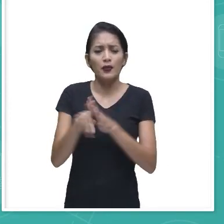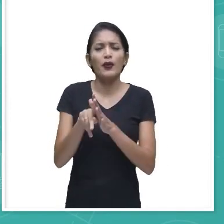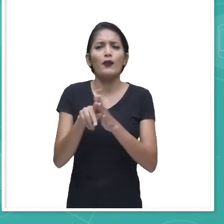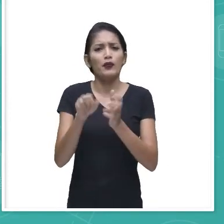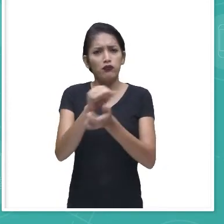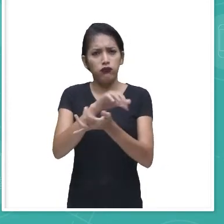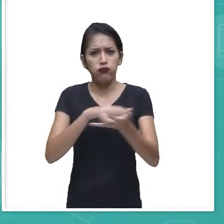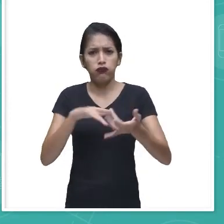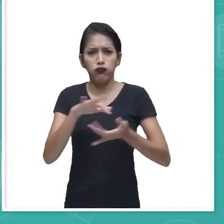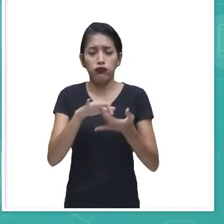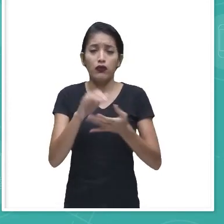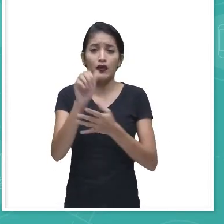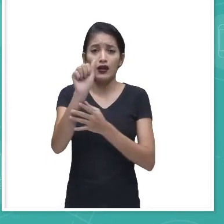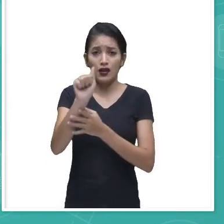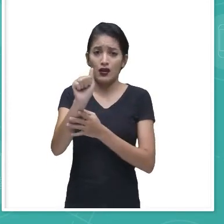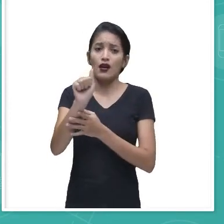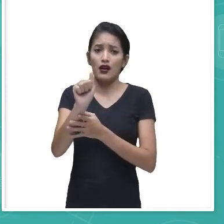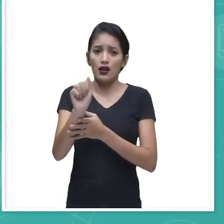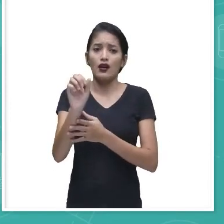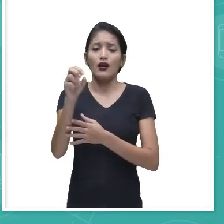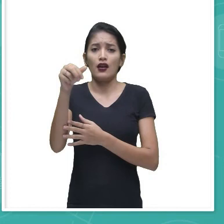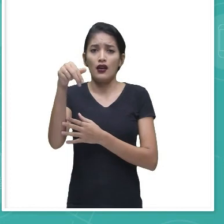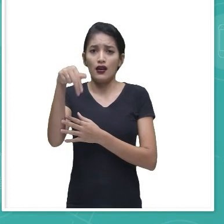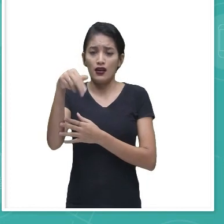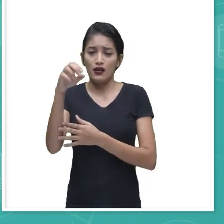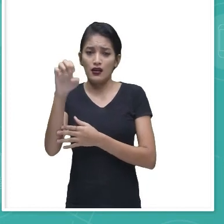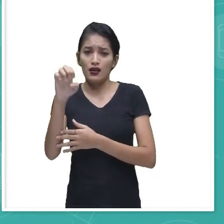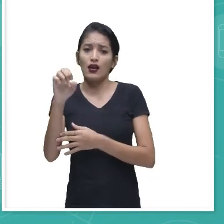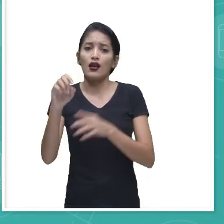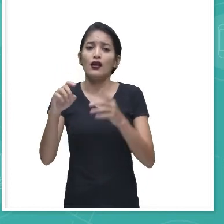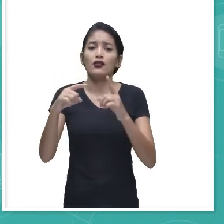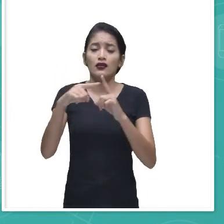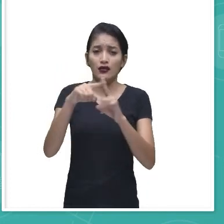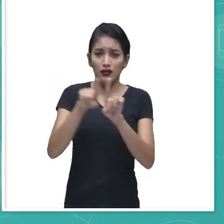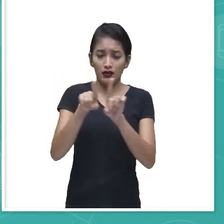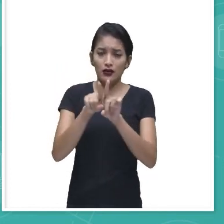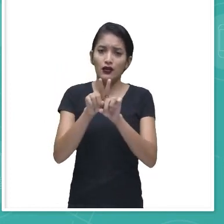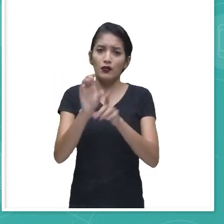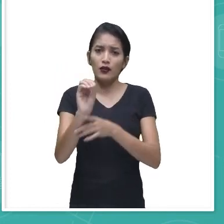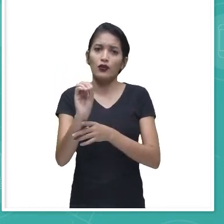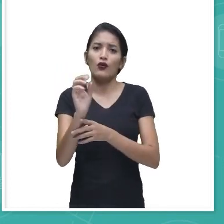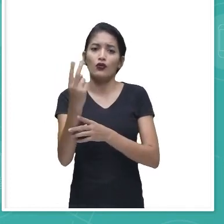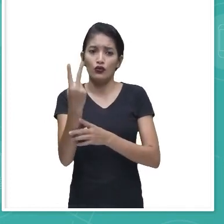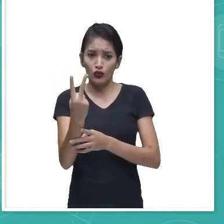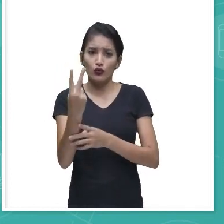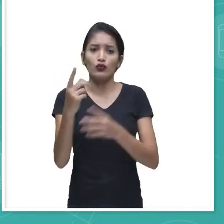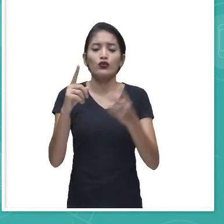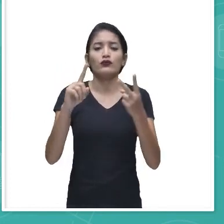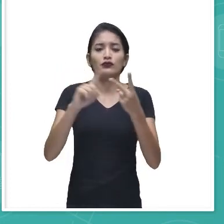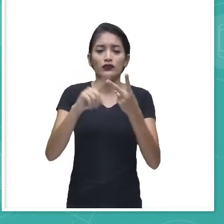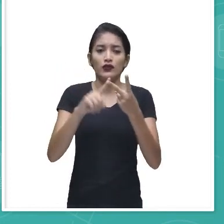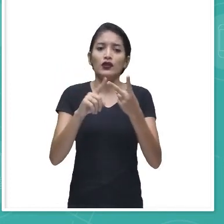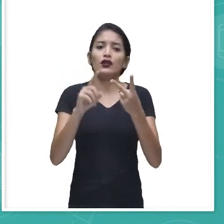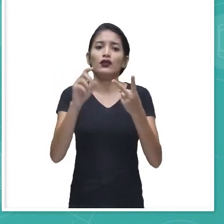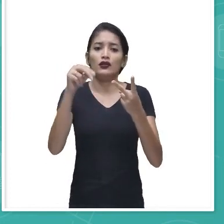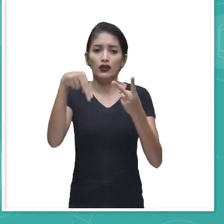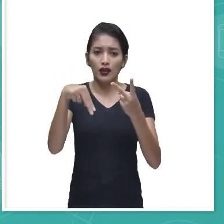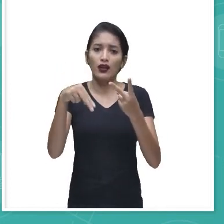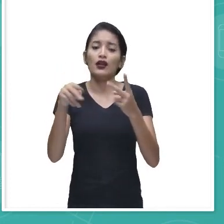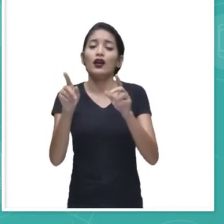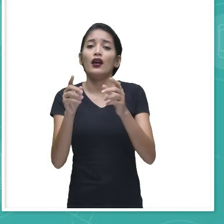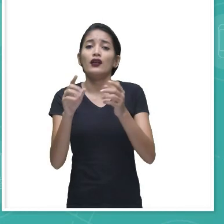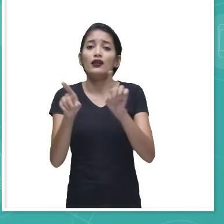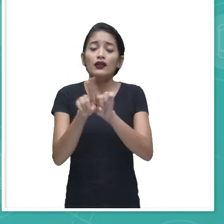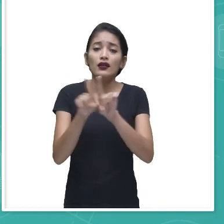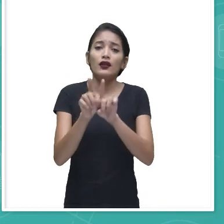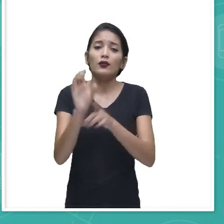temos aí a letra A, gás hélio e gás oxigênio, B, gás nitrogênio e gás oxigênio, C, gás carbônico e